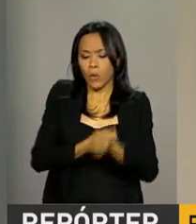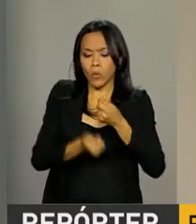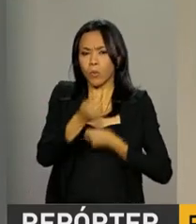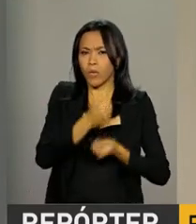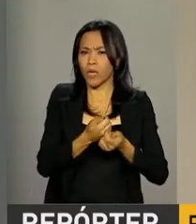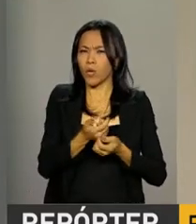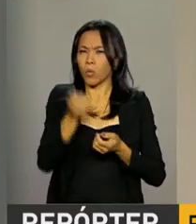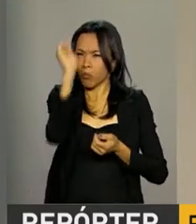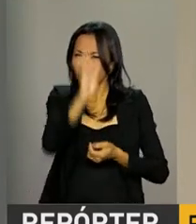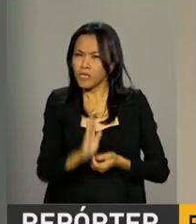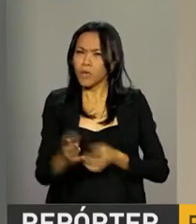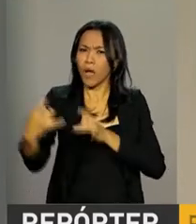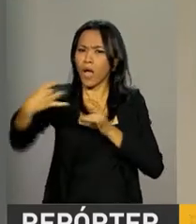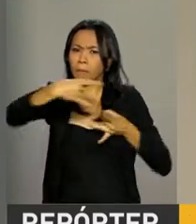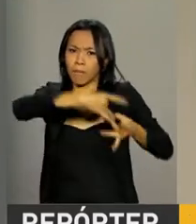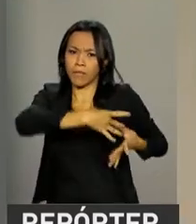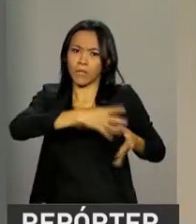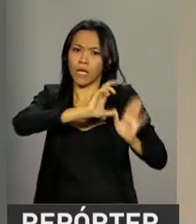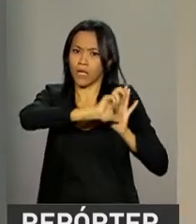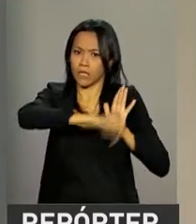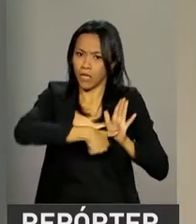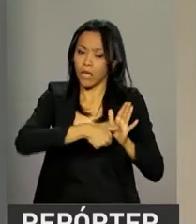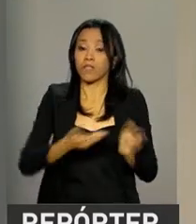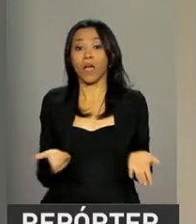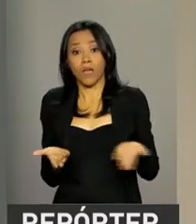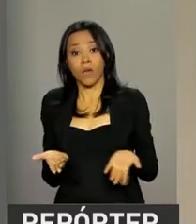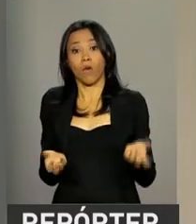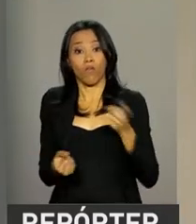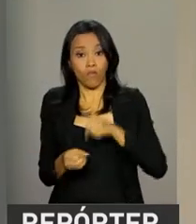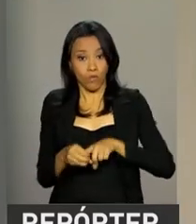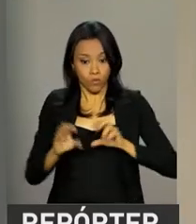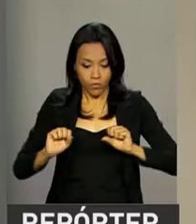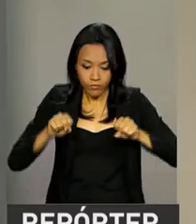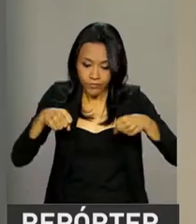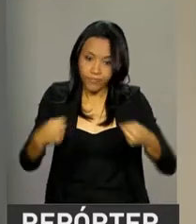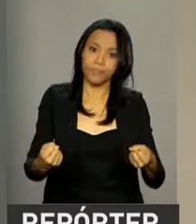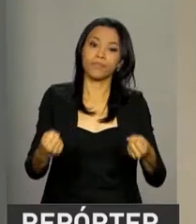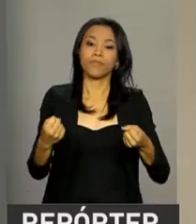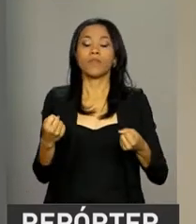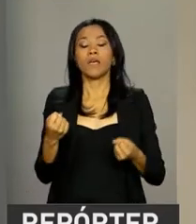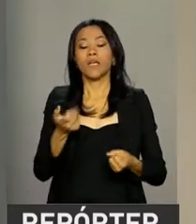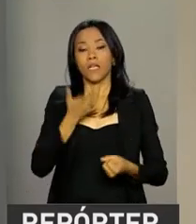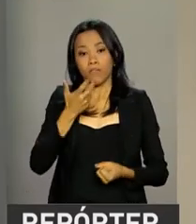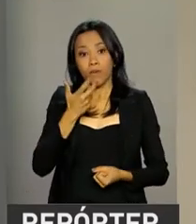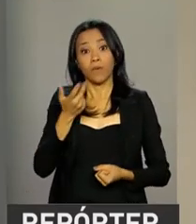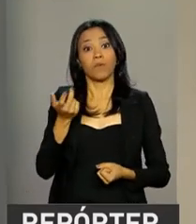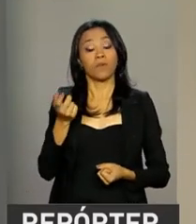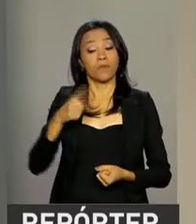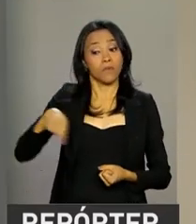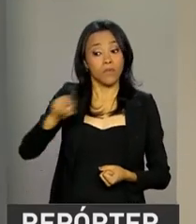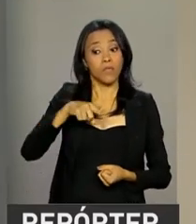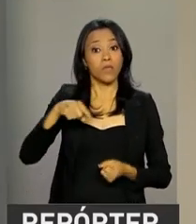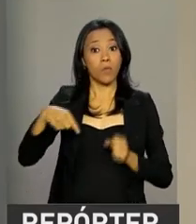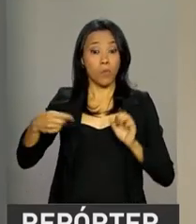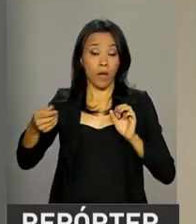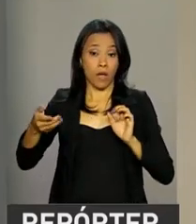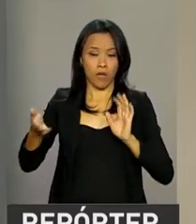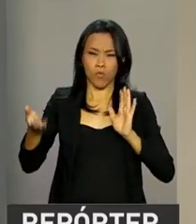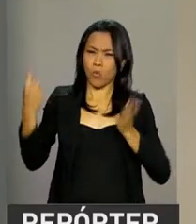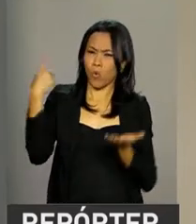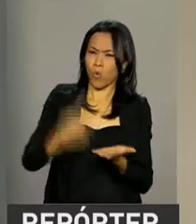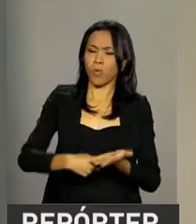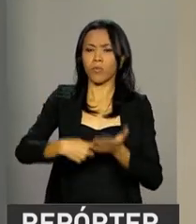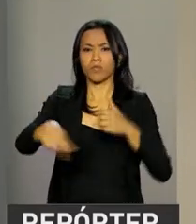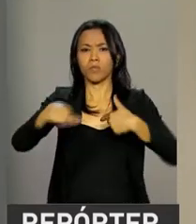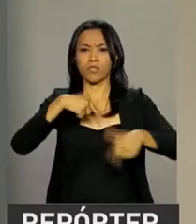forte recessão e voltou a crescer para os aliados temer defendeu uma agenda de reformas vitais para o